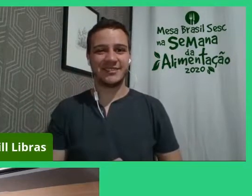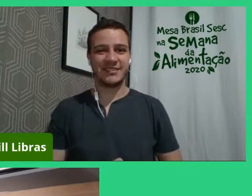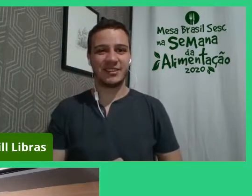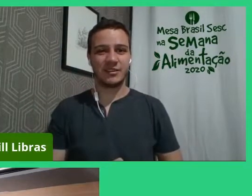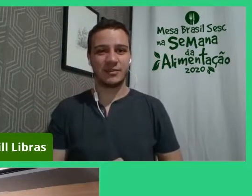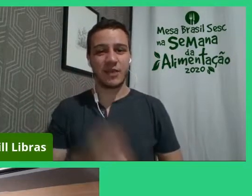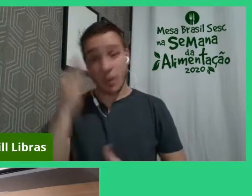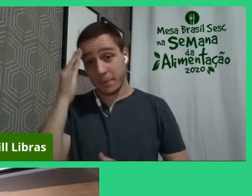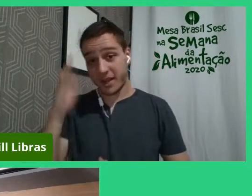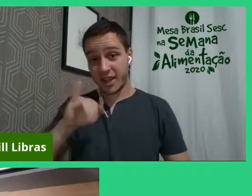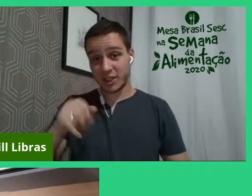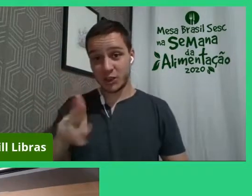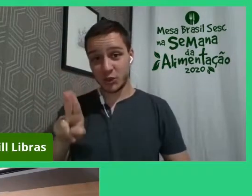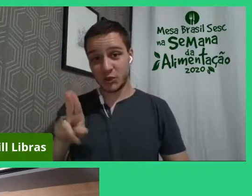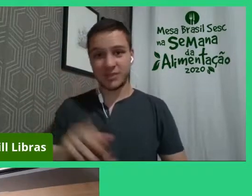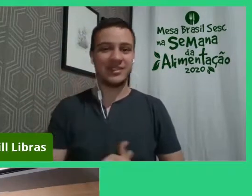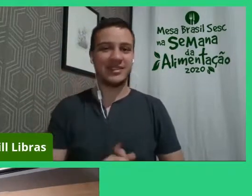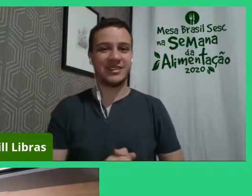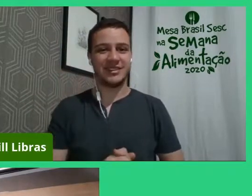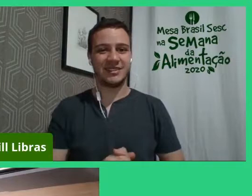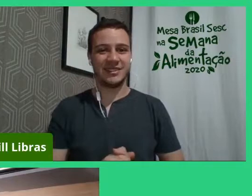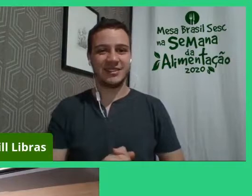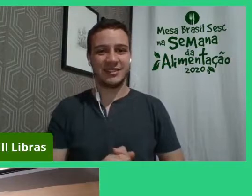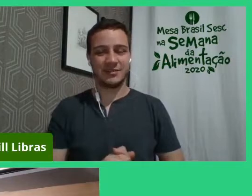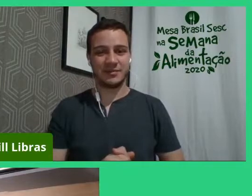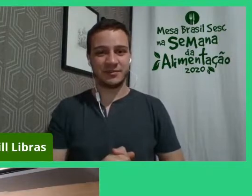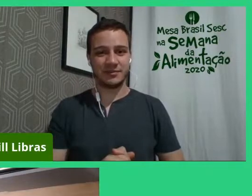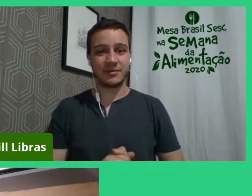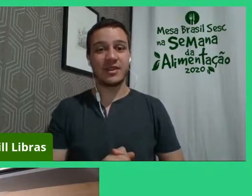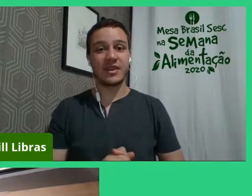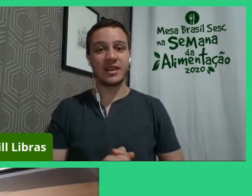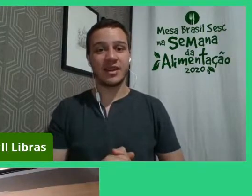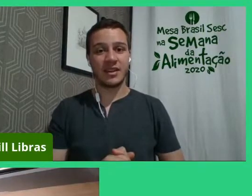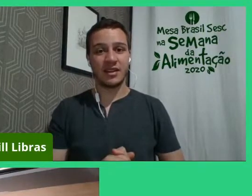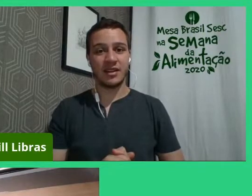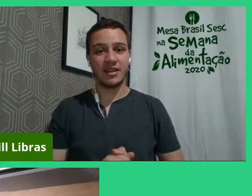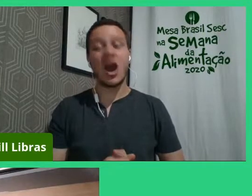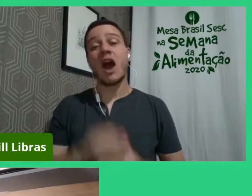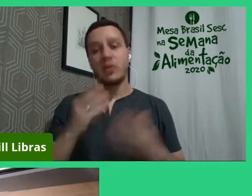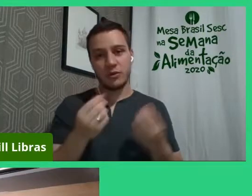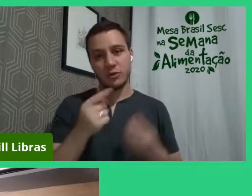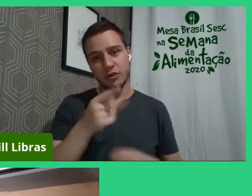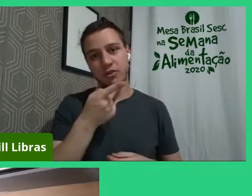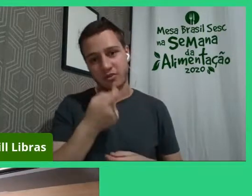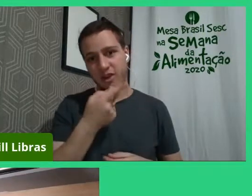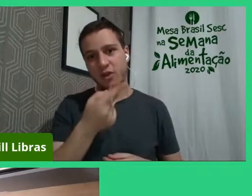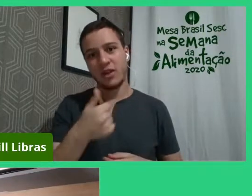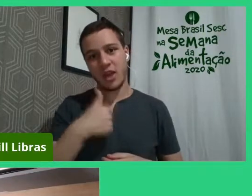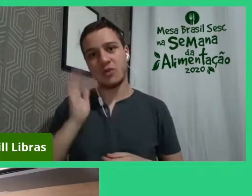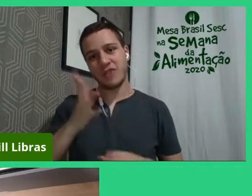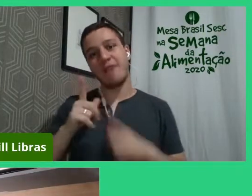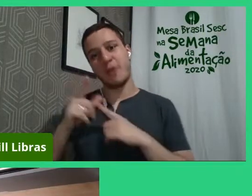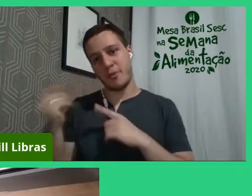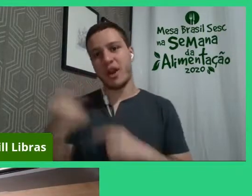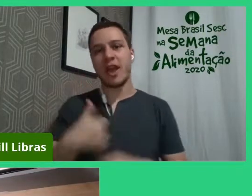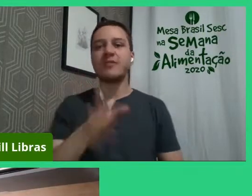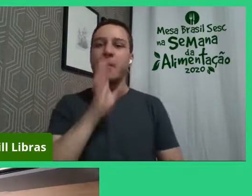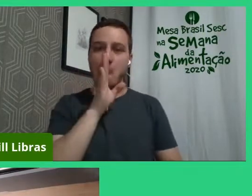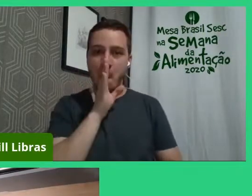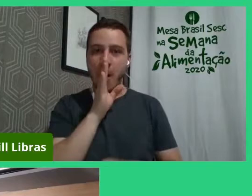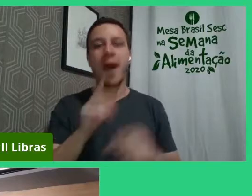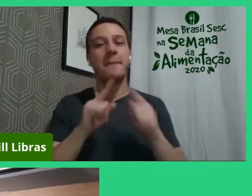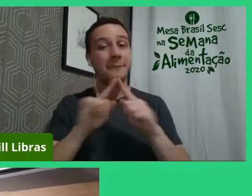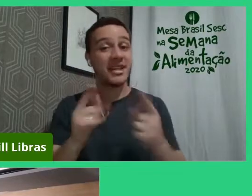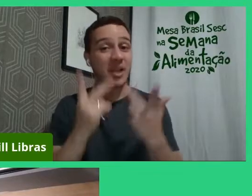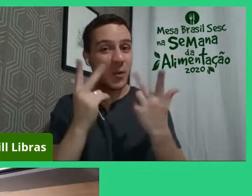Obrigada, Ju. Ô, Pri, como tu já falou que eu já me despedi, né? Daí eu fiquei mais quieta. Mas igual eu quero